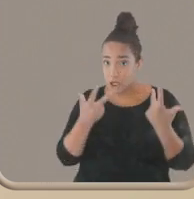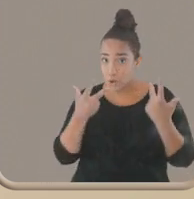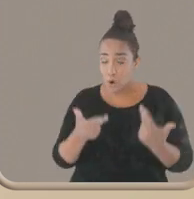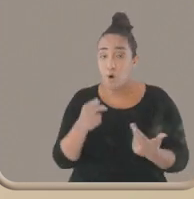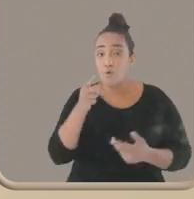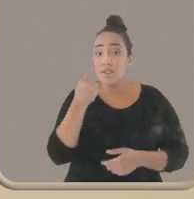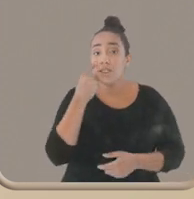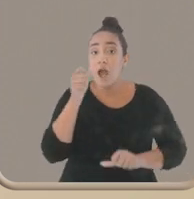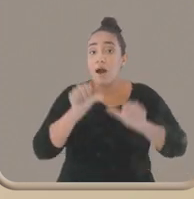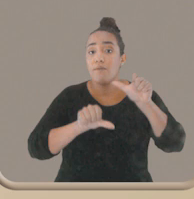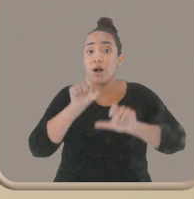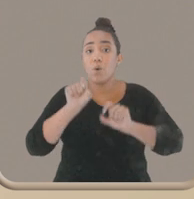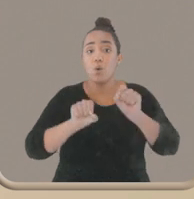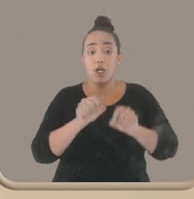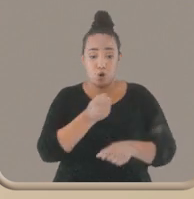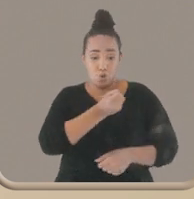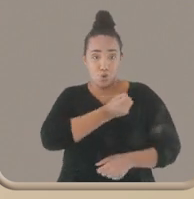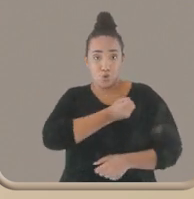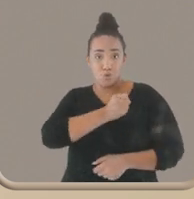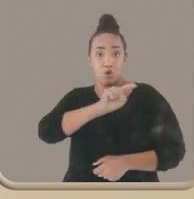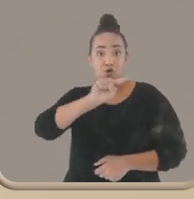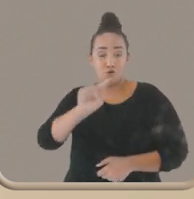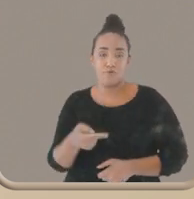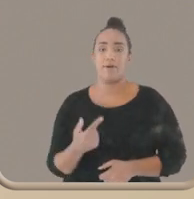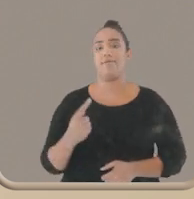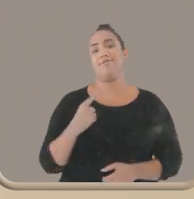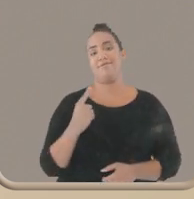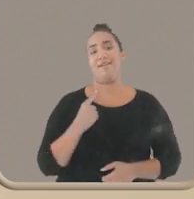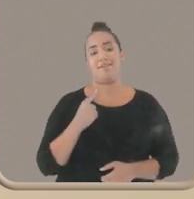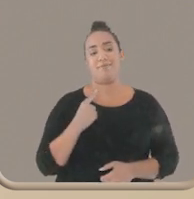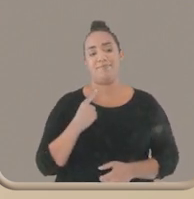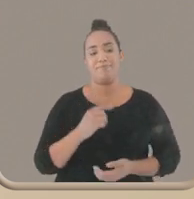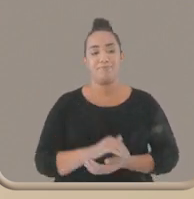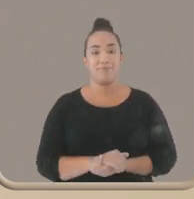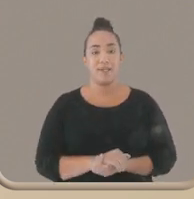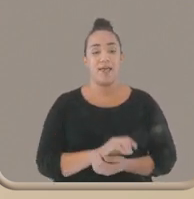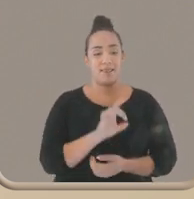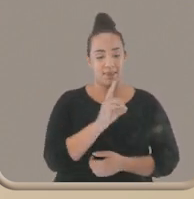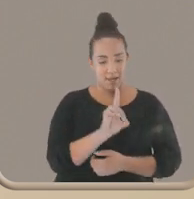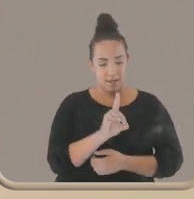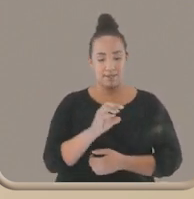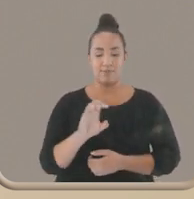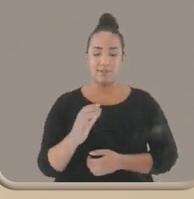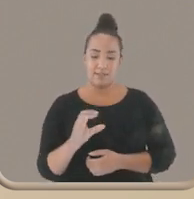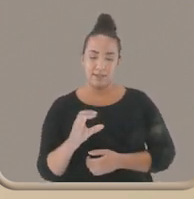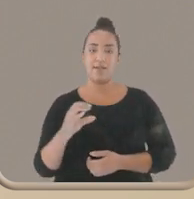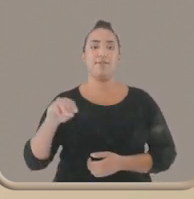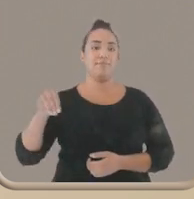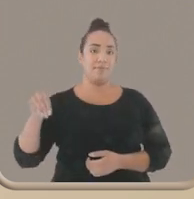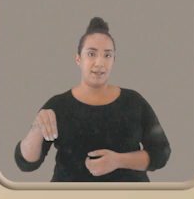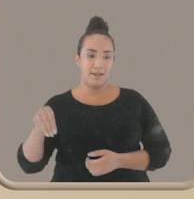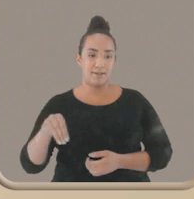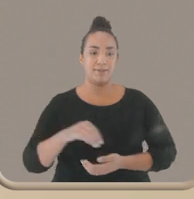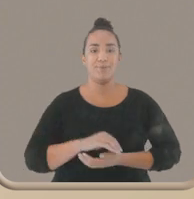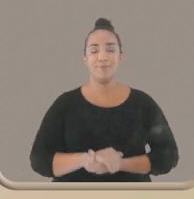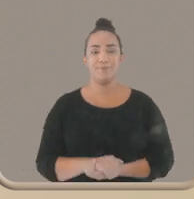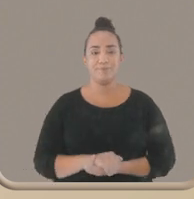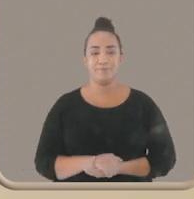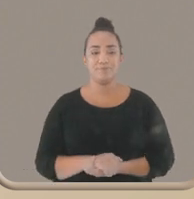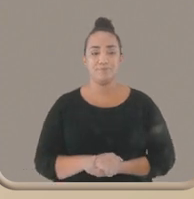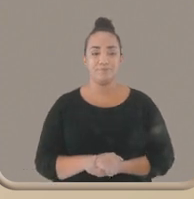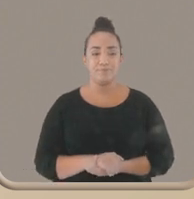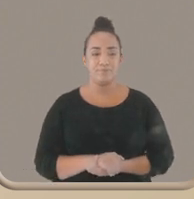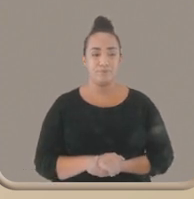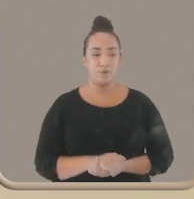for igual, você vai analisar a parte decimal, começando do décimo, depois centésimos, depois